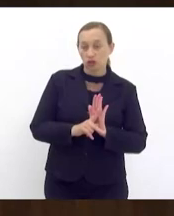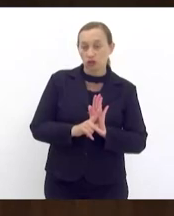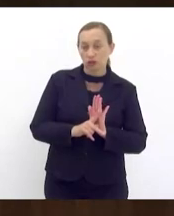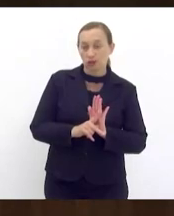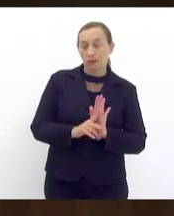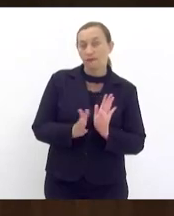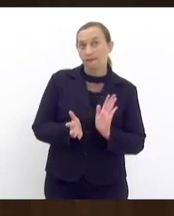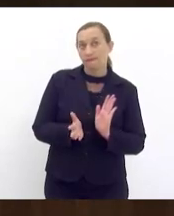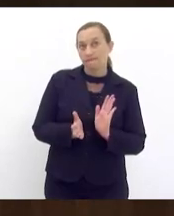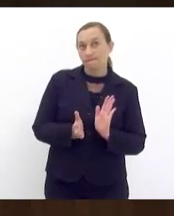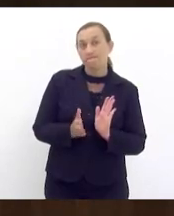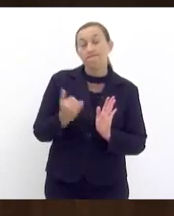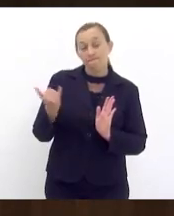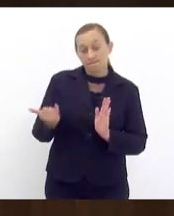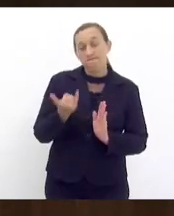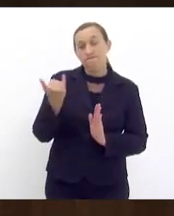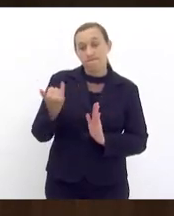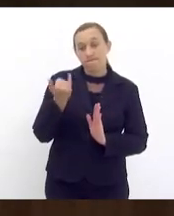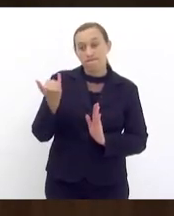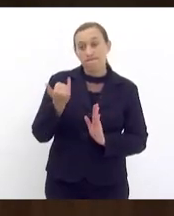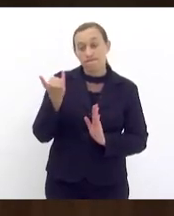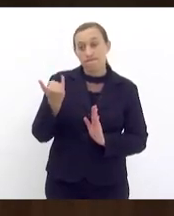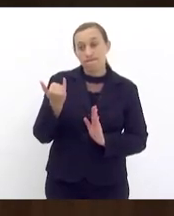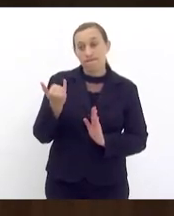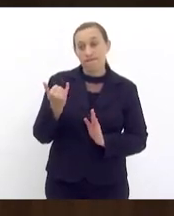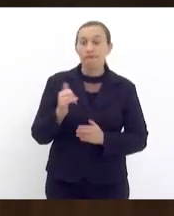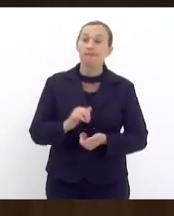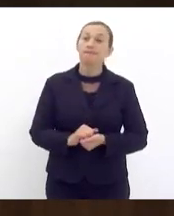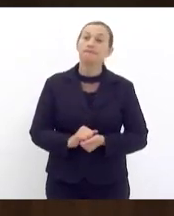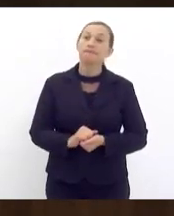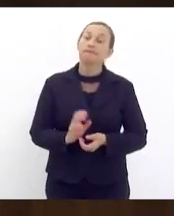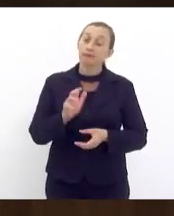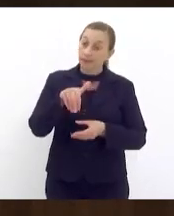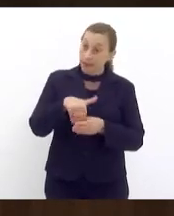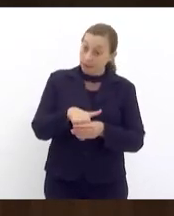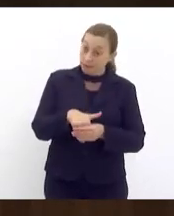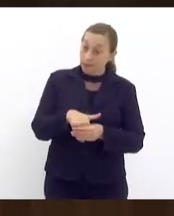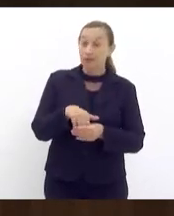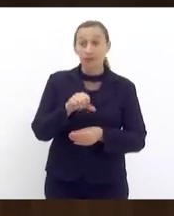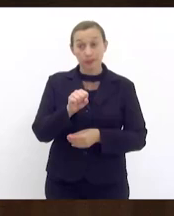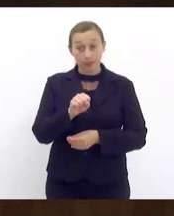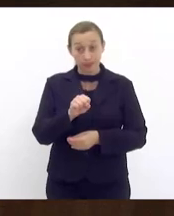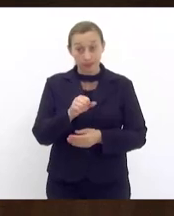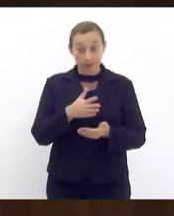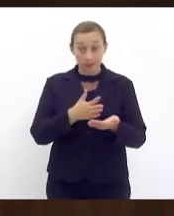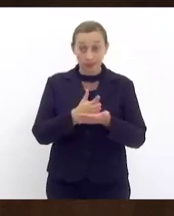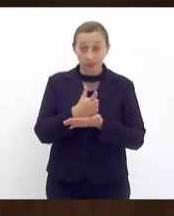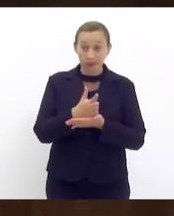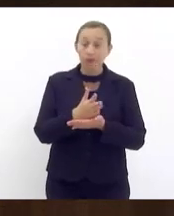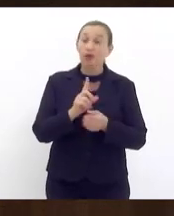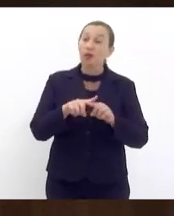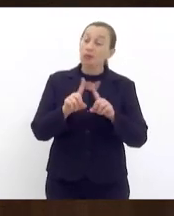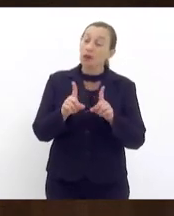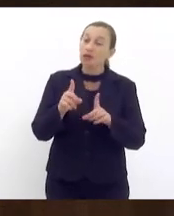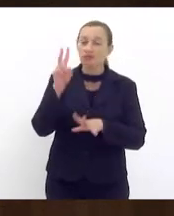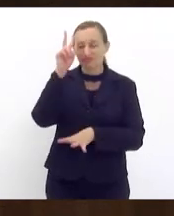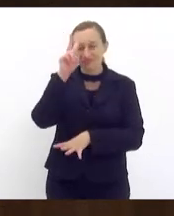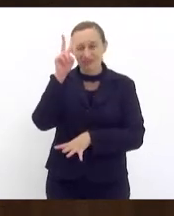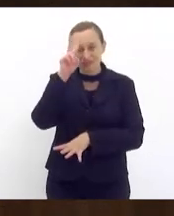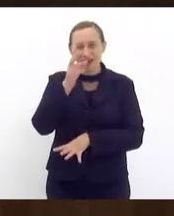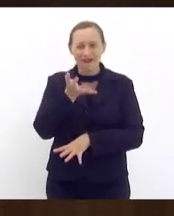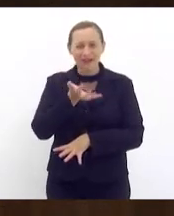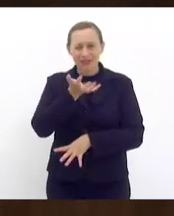extremamente relevante Eu votei favorávelmente Mas queria lembrar